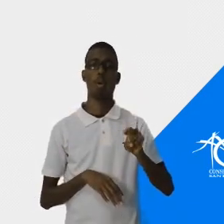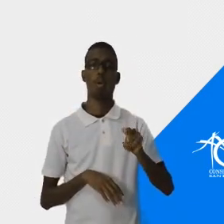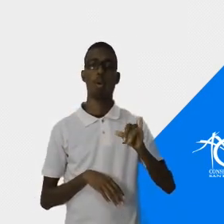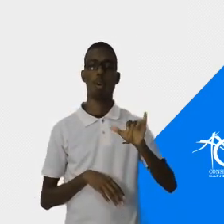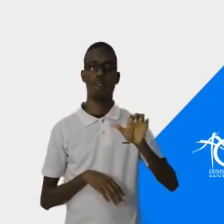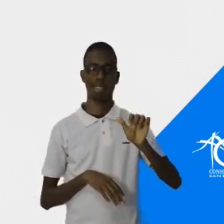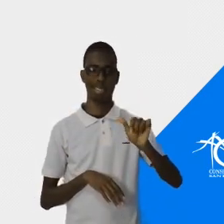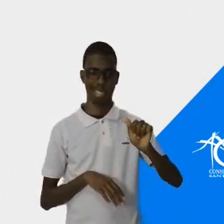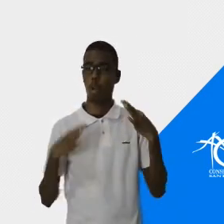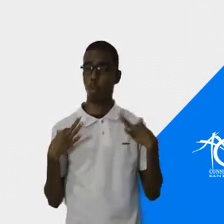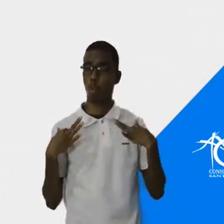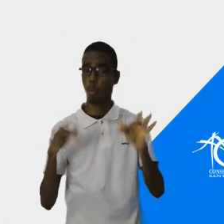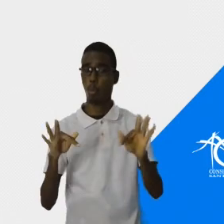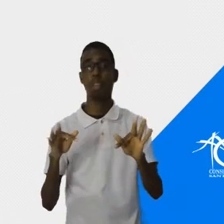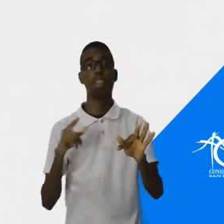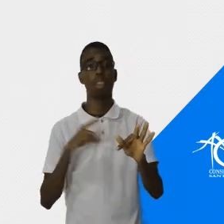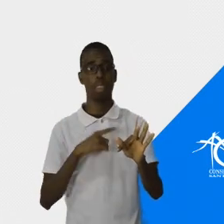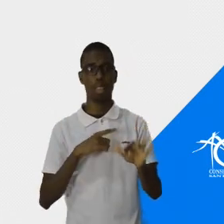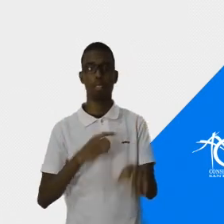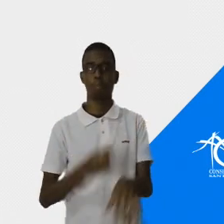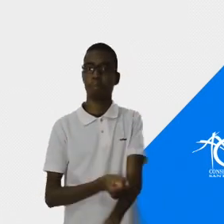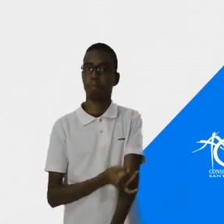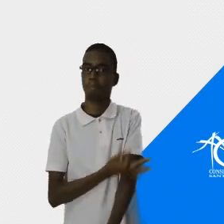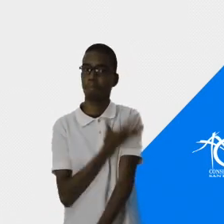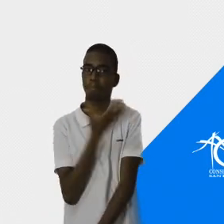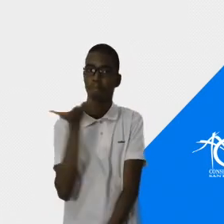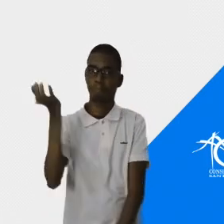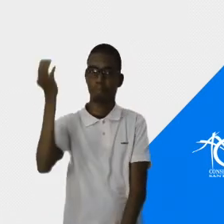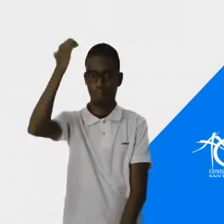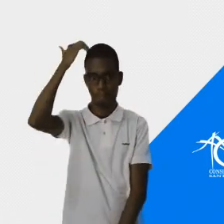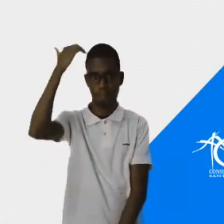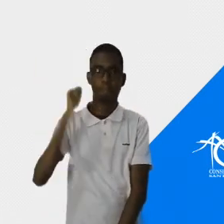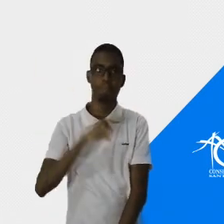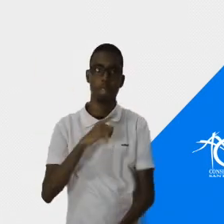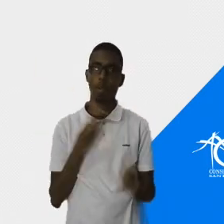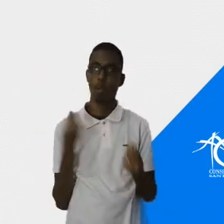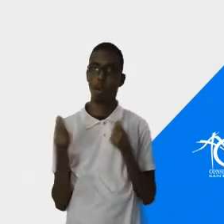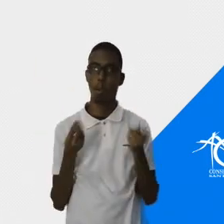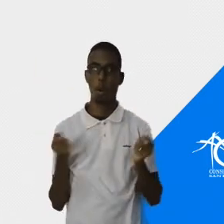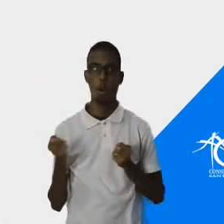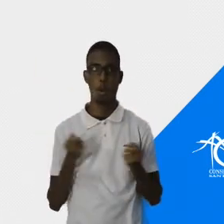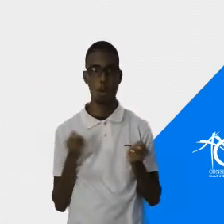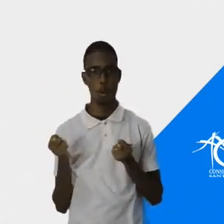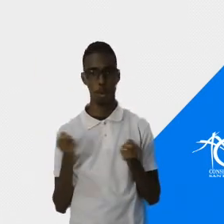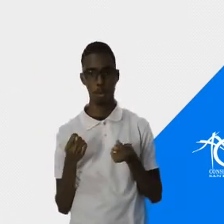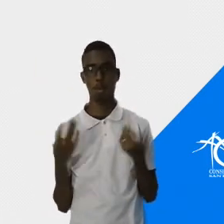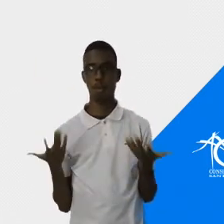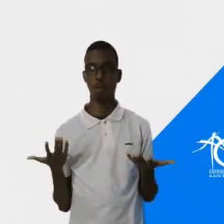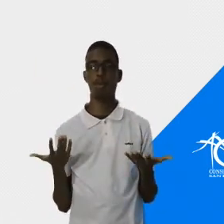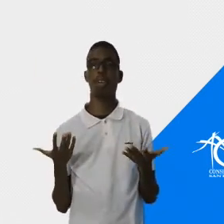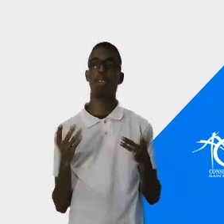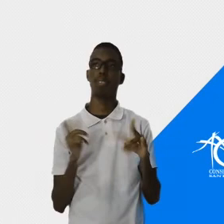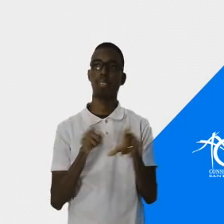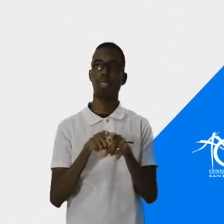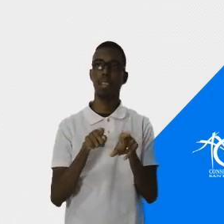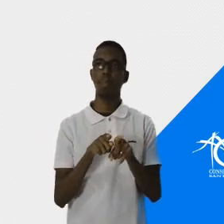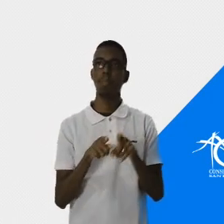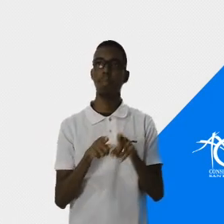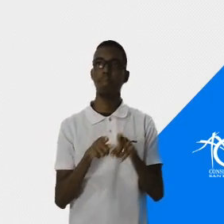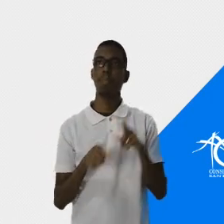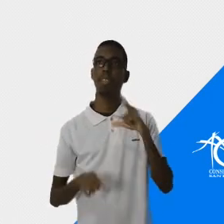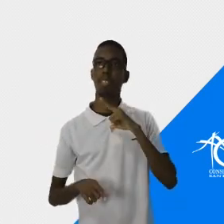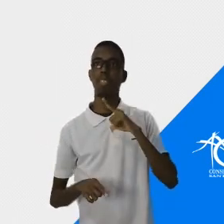estados emocionais, né? Portanto, controle do estado emocional. Então, associar evento psicofisiológico, psicológico